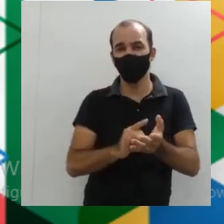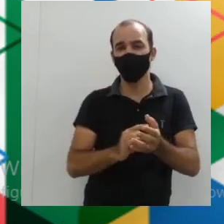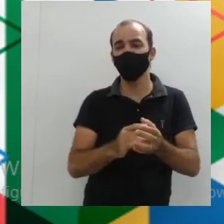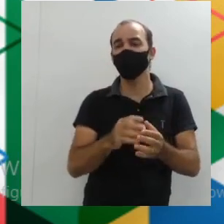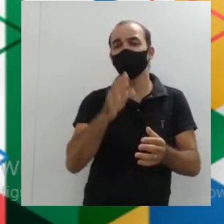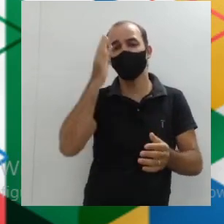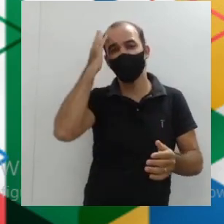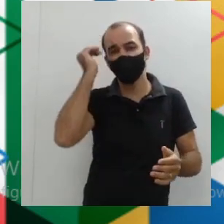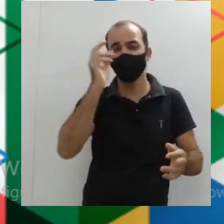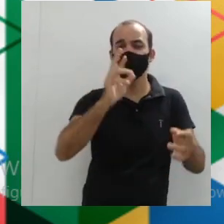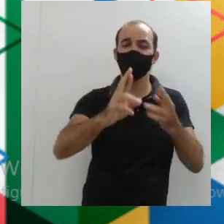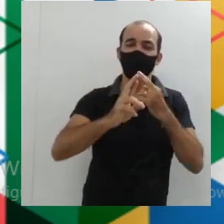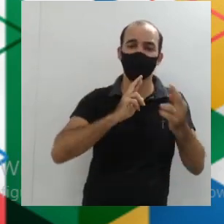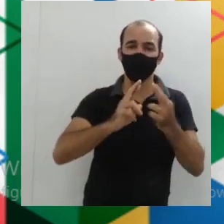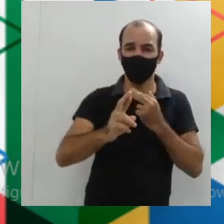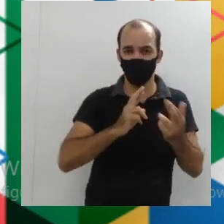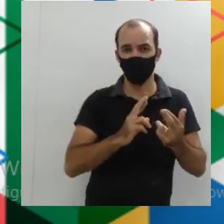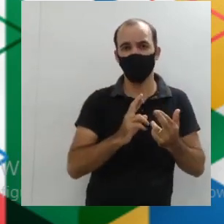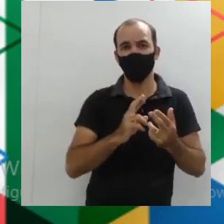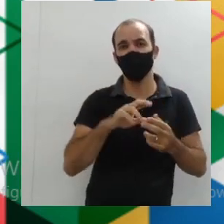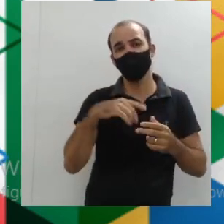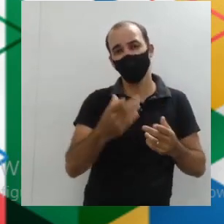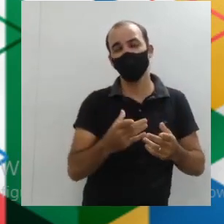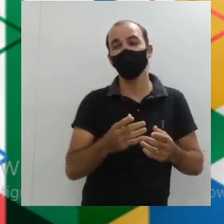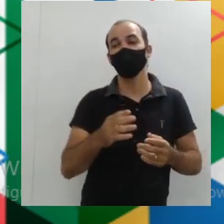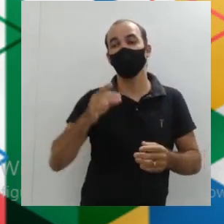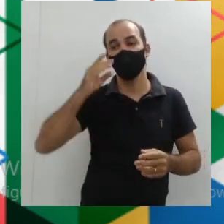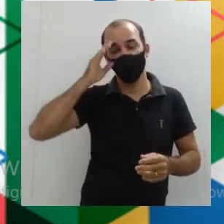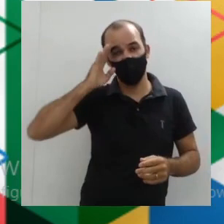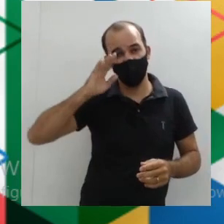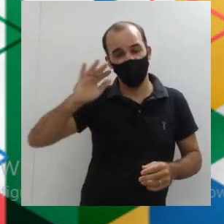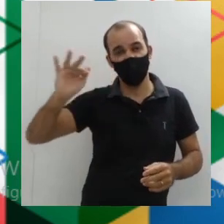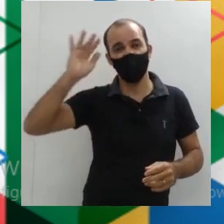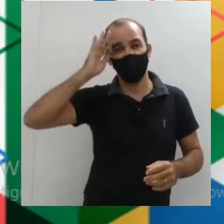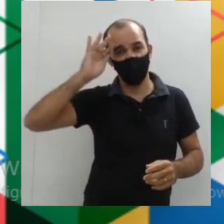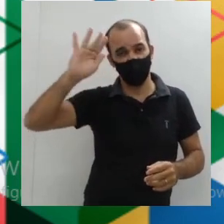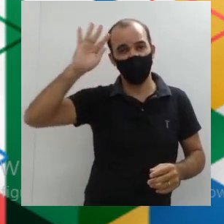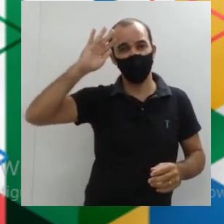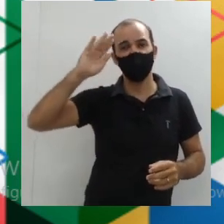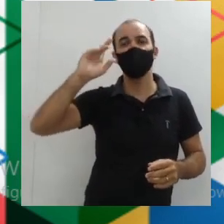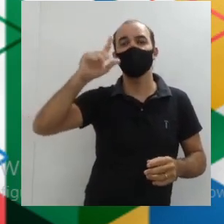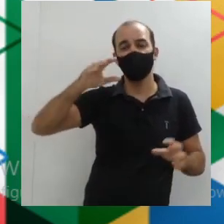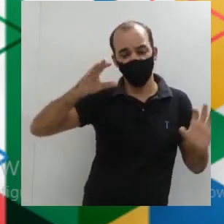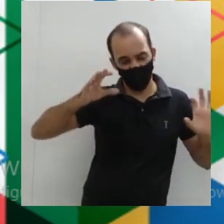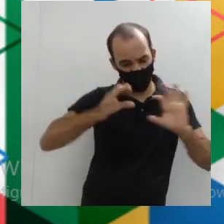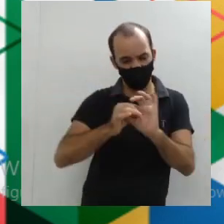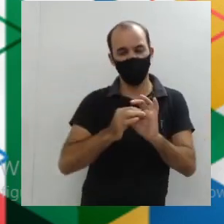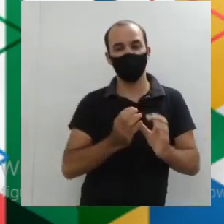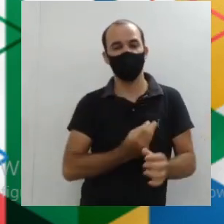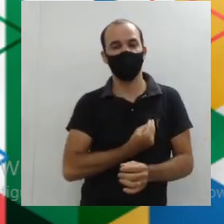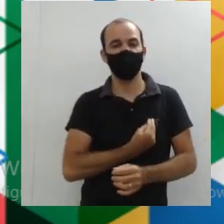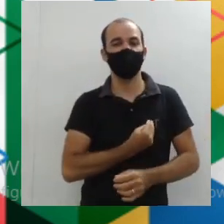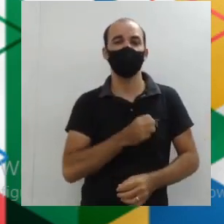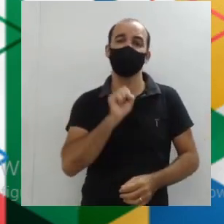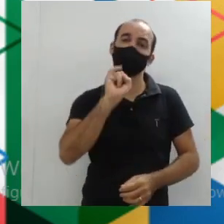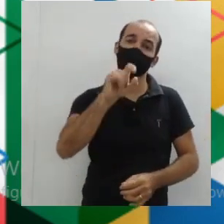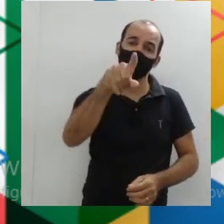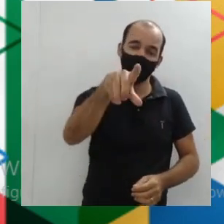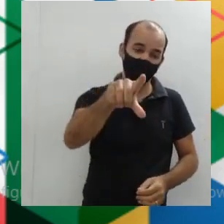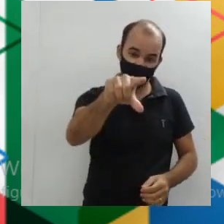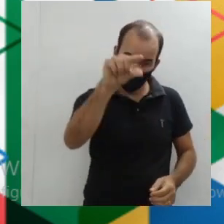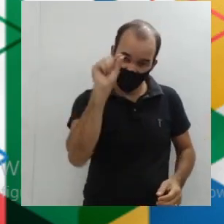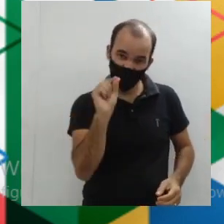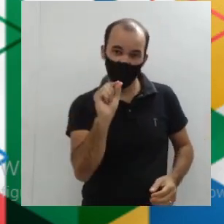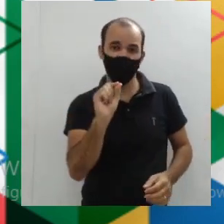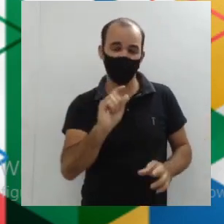parte da nossa vida, ok? Então, para poder você tomar uma decisão na sua vida, uma das coisas que